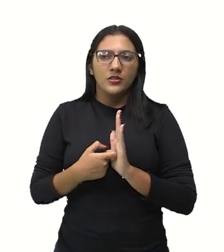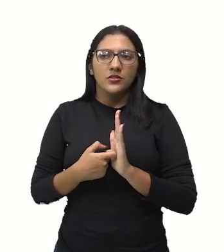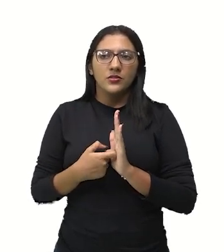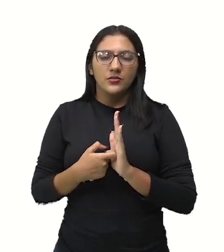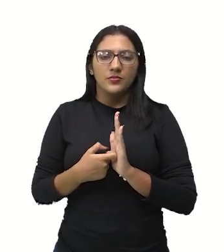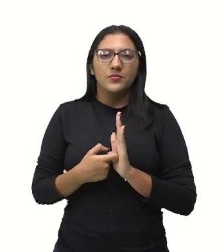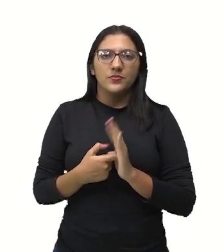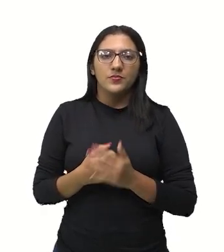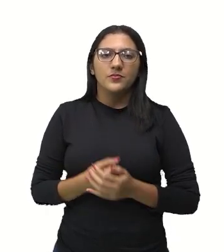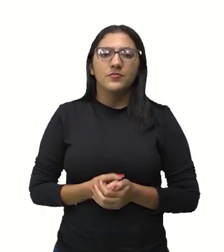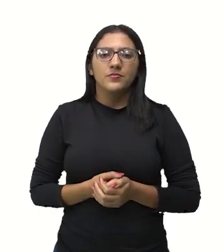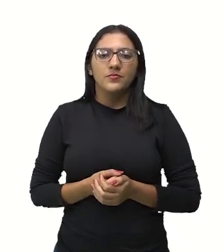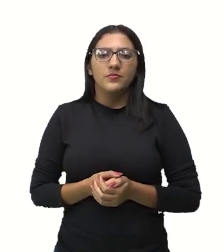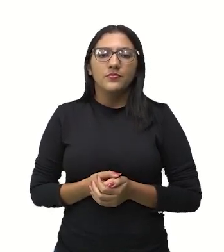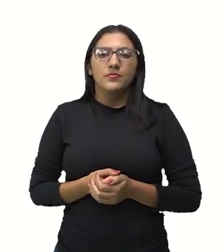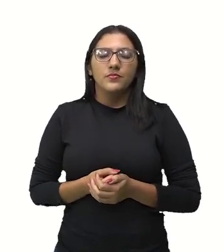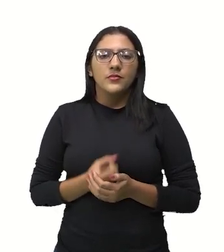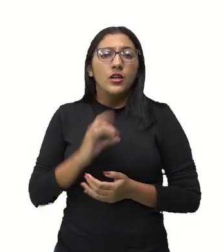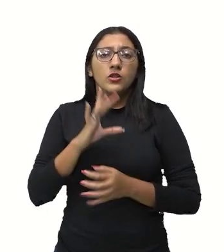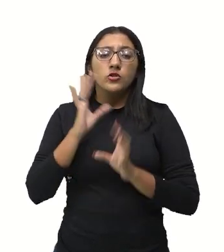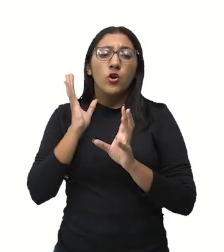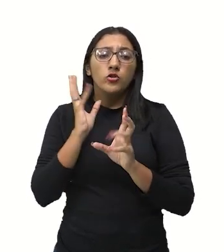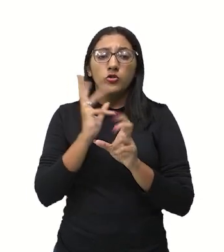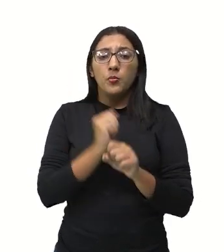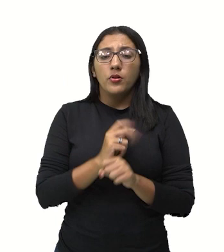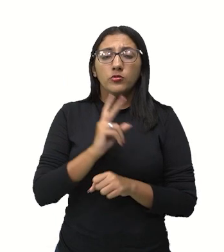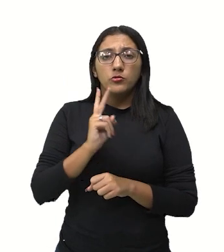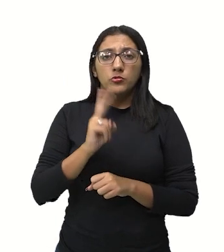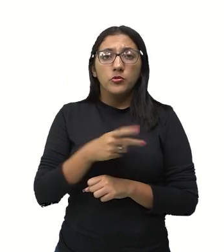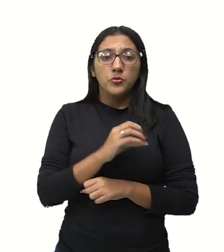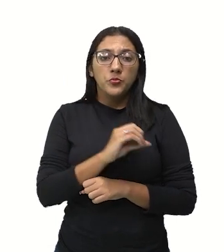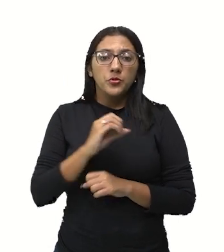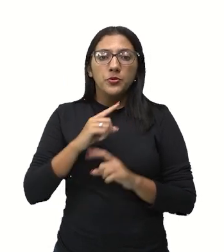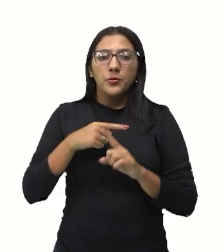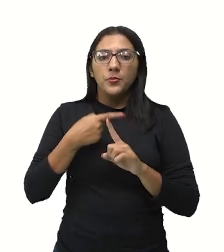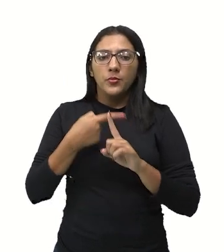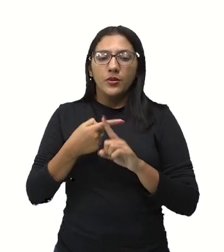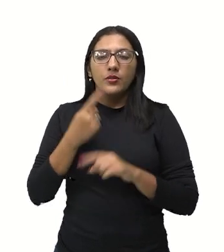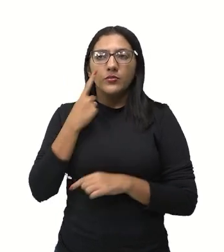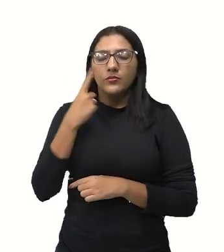1.200 reais. É somar 2.000 mais 1.200, isso aqui vai dar